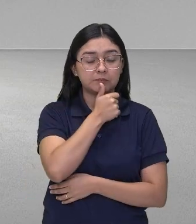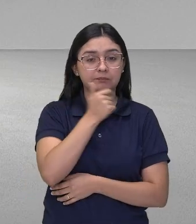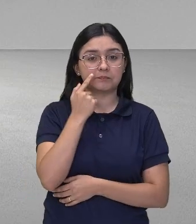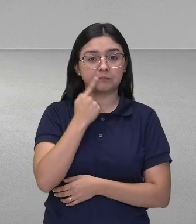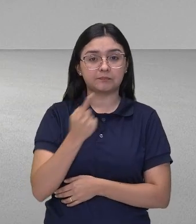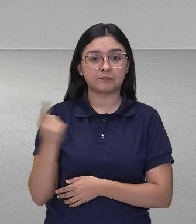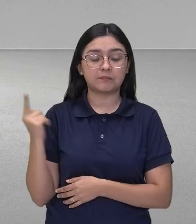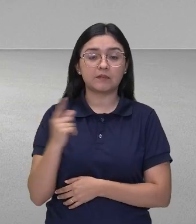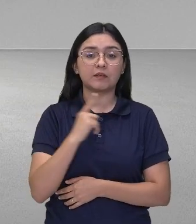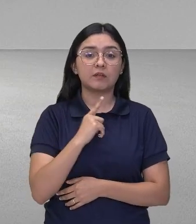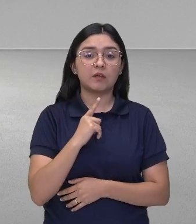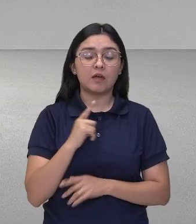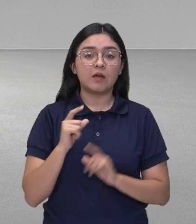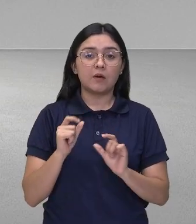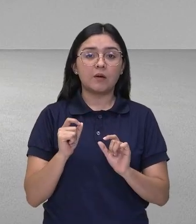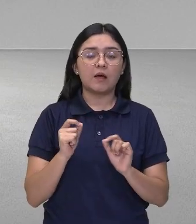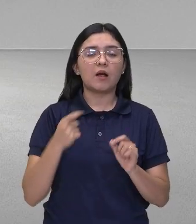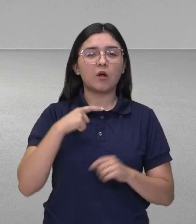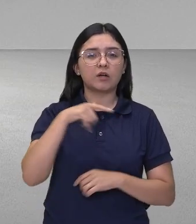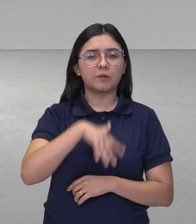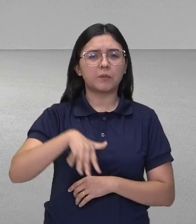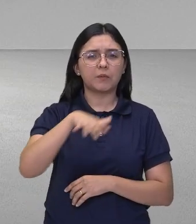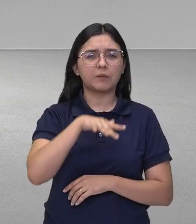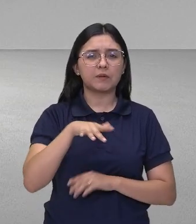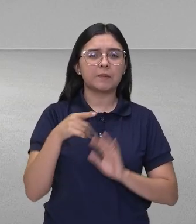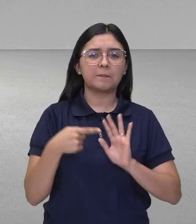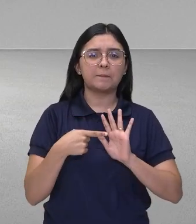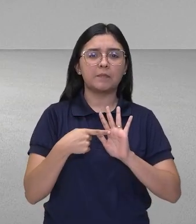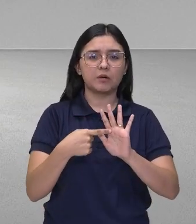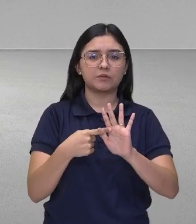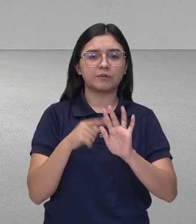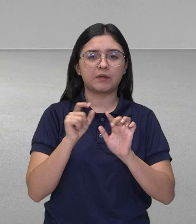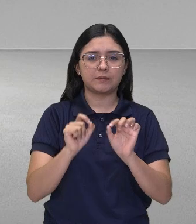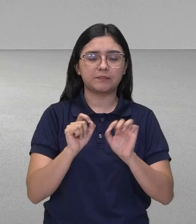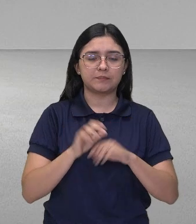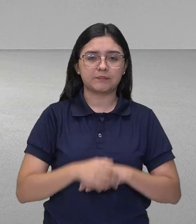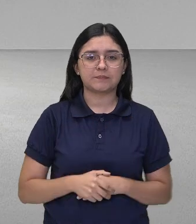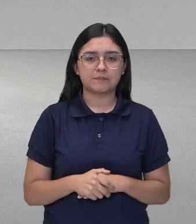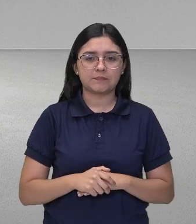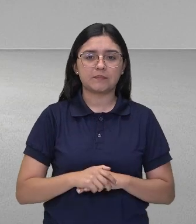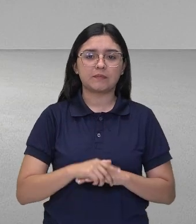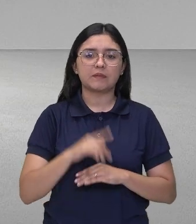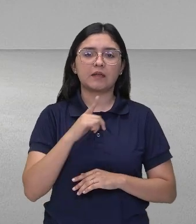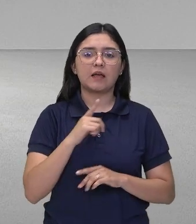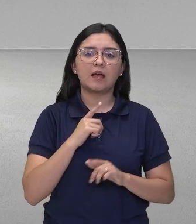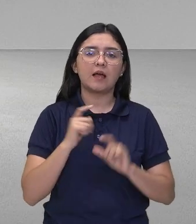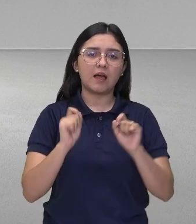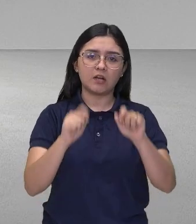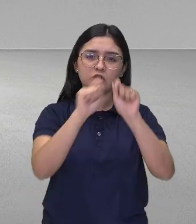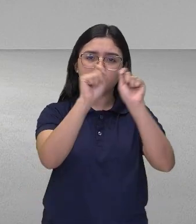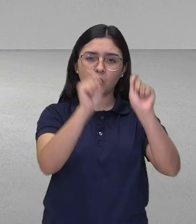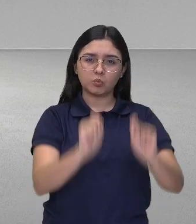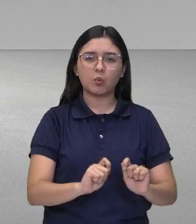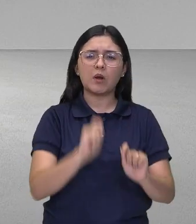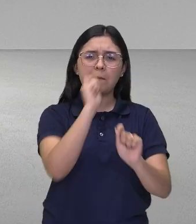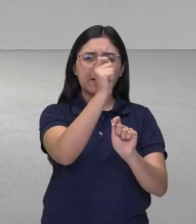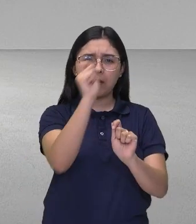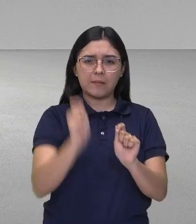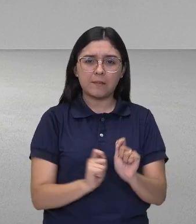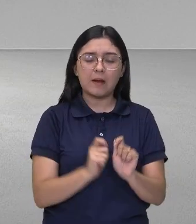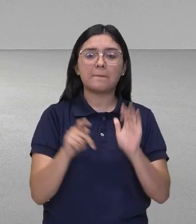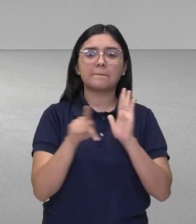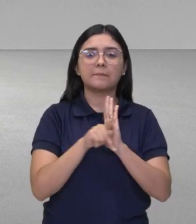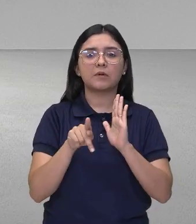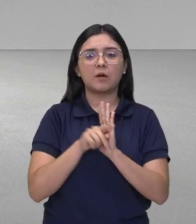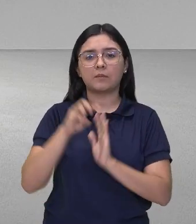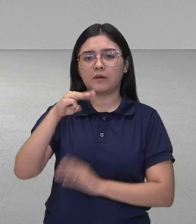estou, então, exatamente agora nesse cenário que traz aqui, né, a escultura, então, também ligada ao Michelangelo,